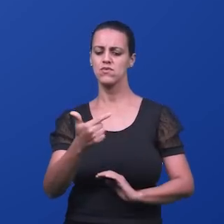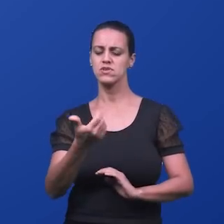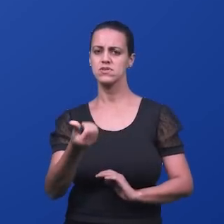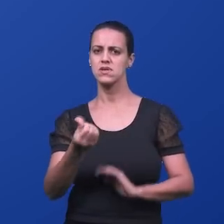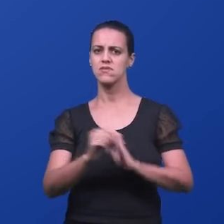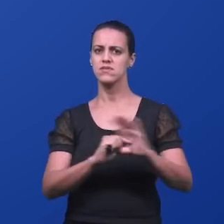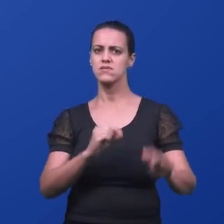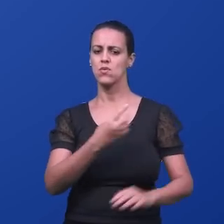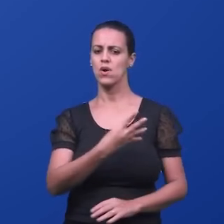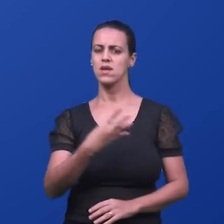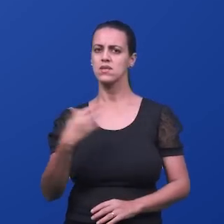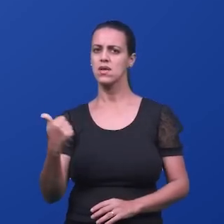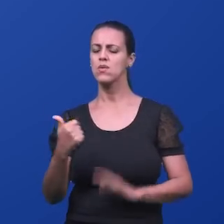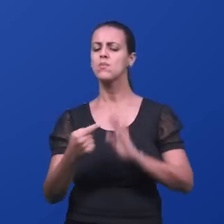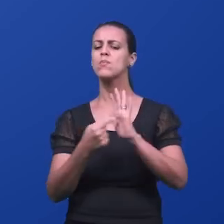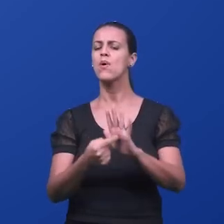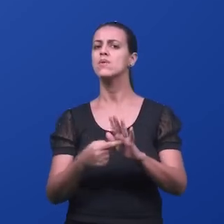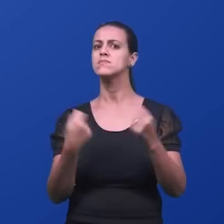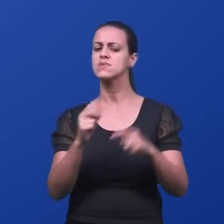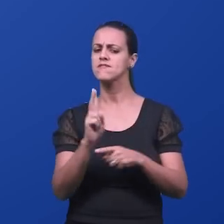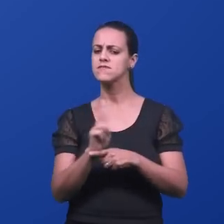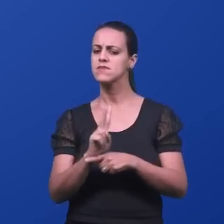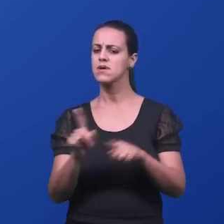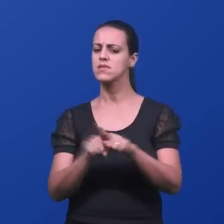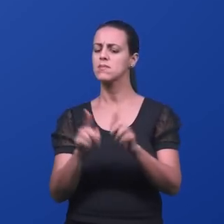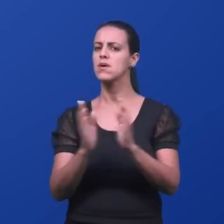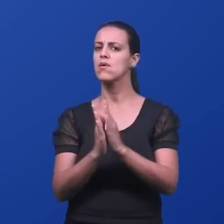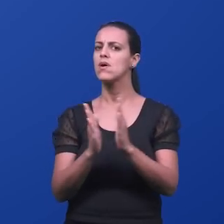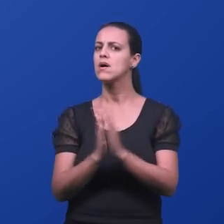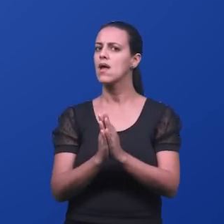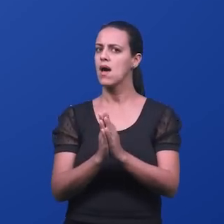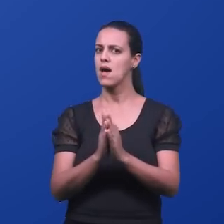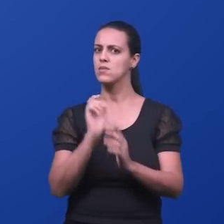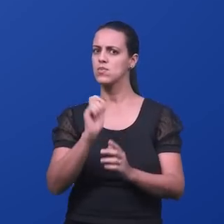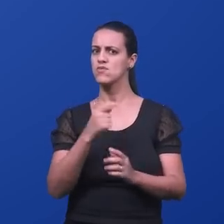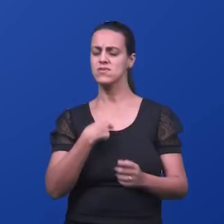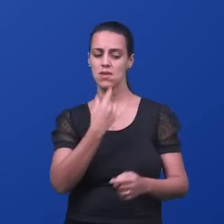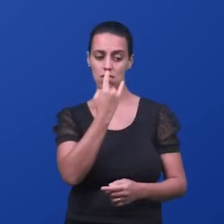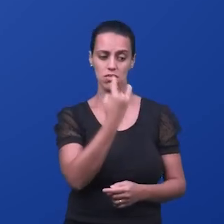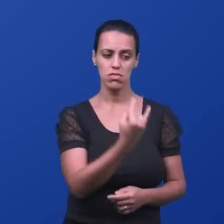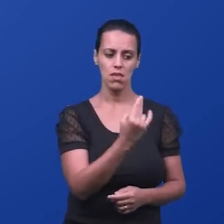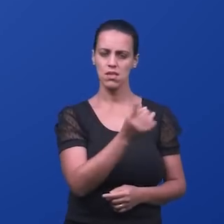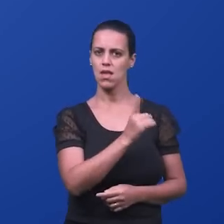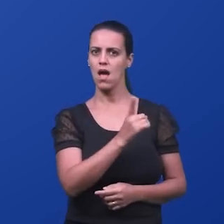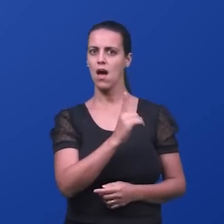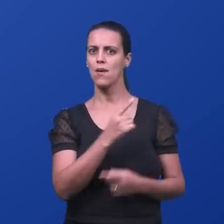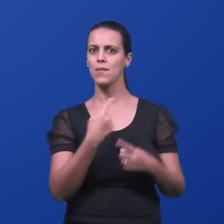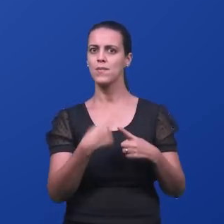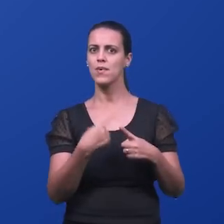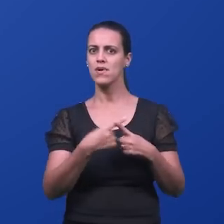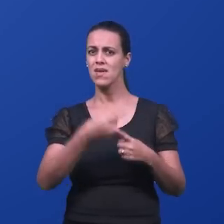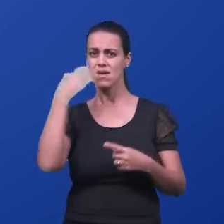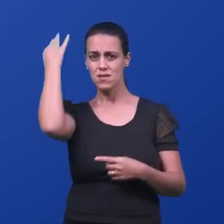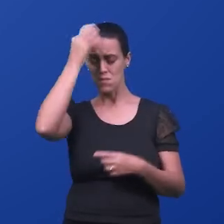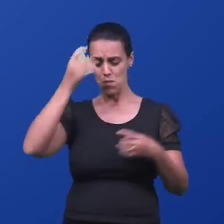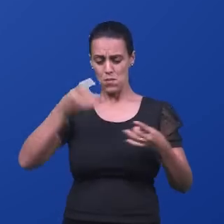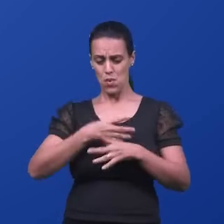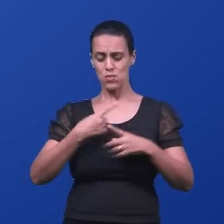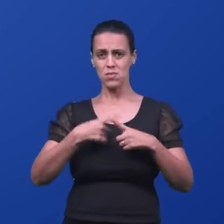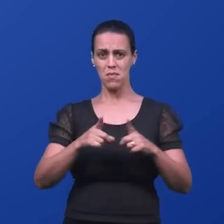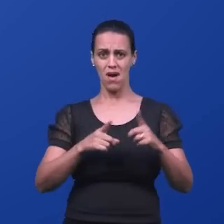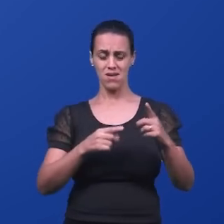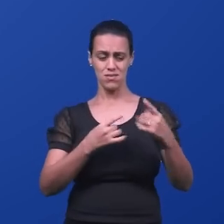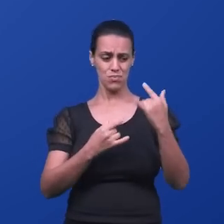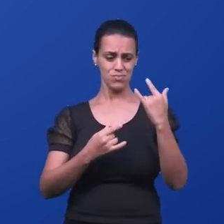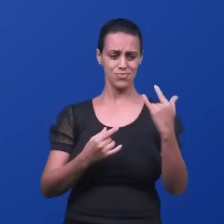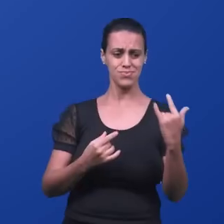fala: vigiai e orai para que não entreis em tentação. Na verdade, o espírito está pronto, mas a carne é fraca. A igreja ela